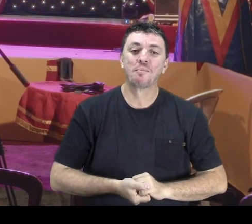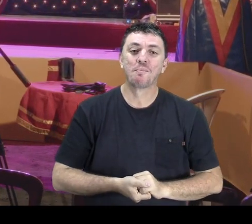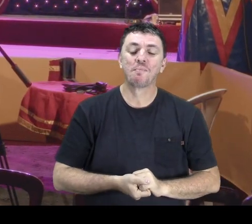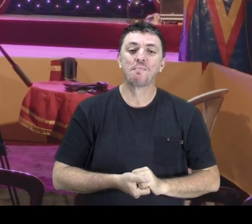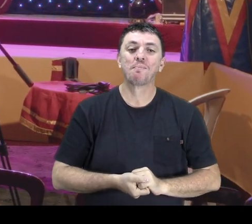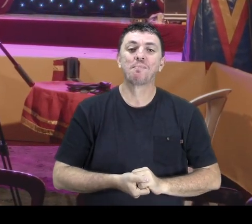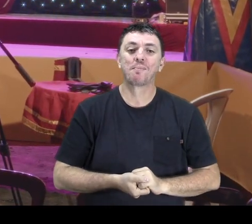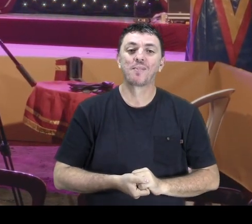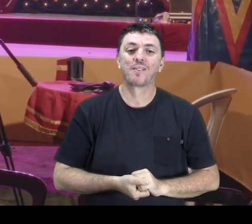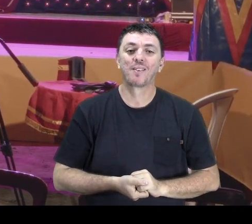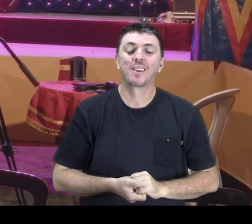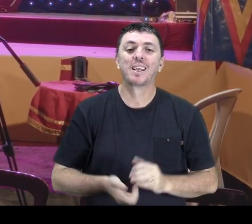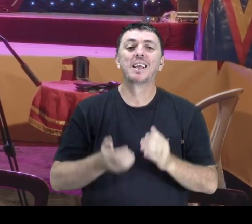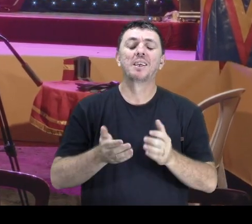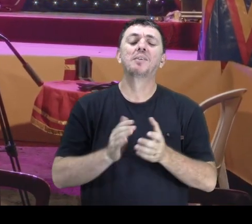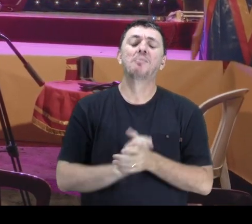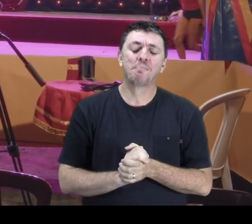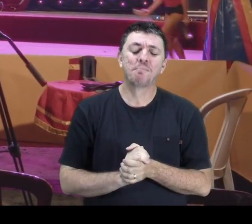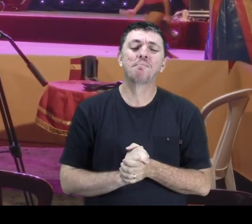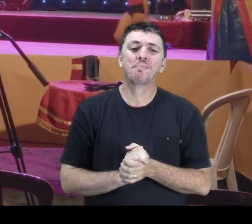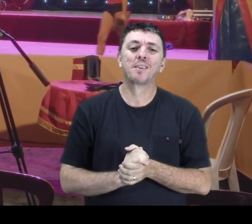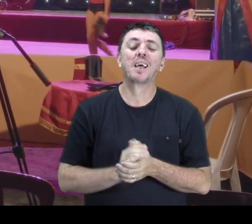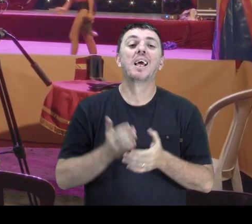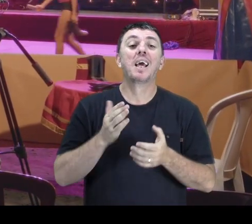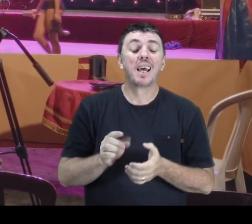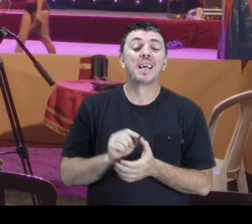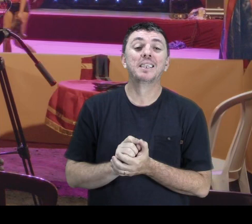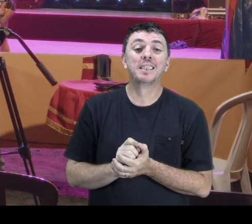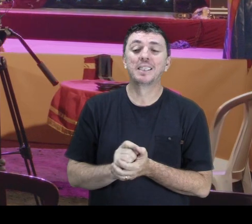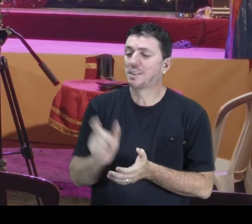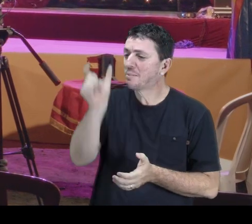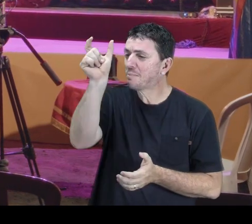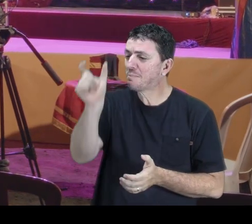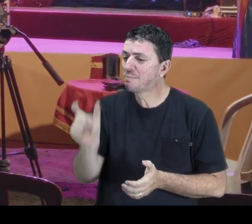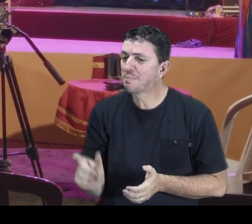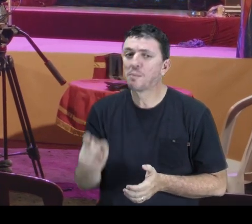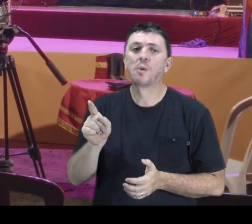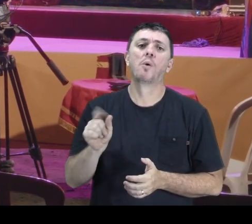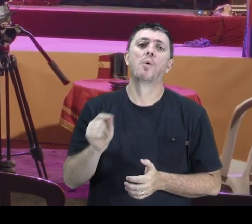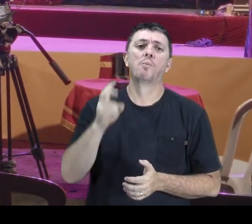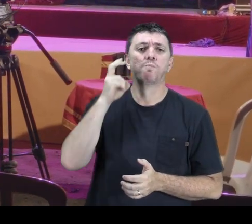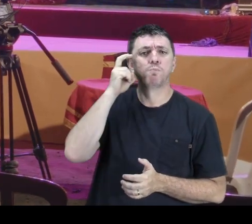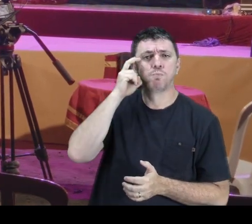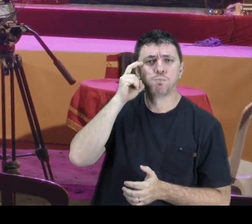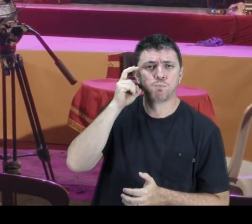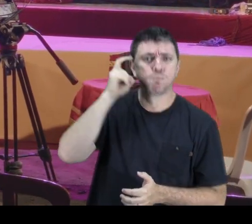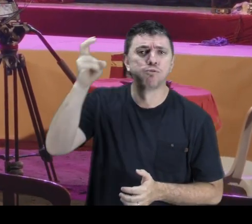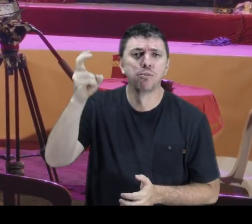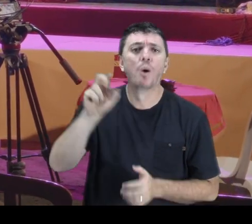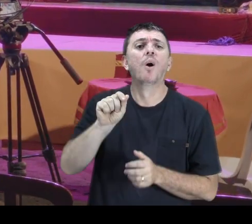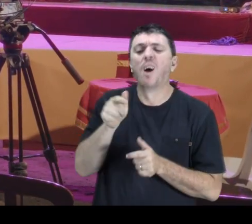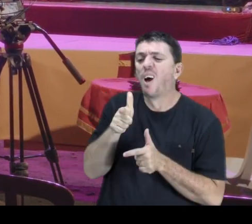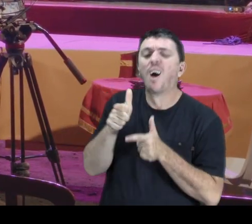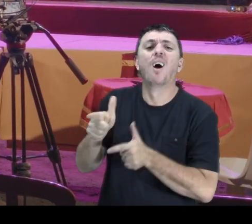Não, ele era um aluno bem aplicado, ele era meio CDF, e até a gente brincava com ele, a gente